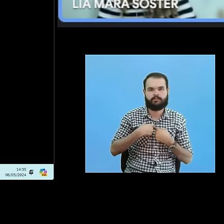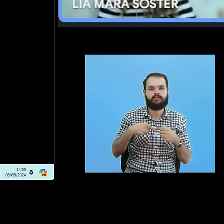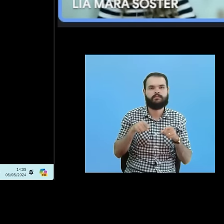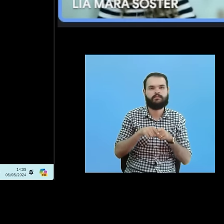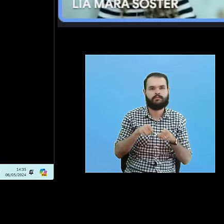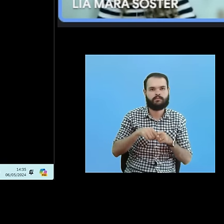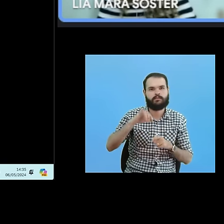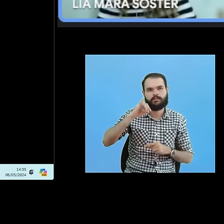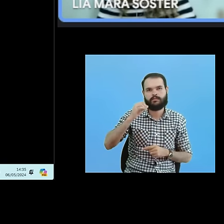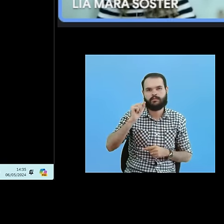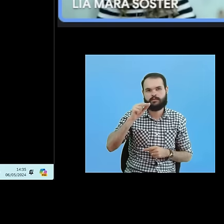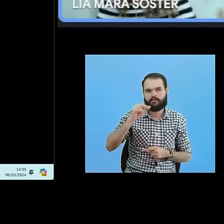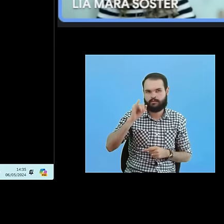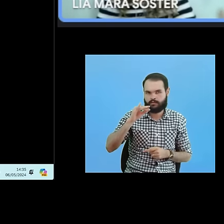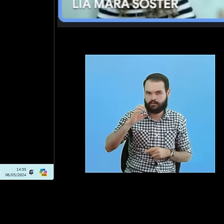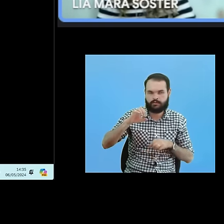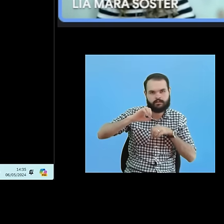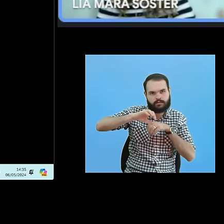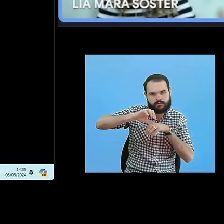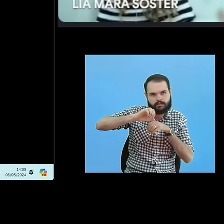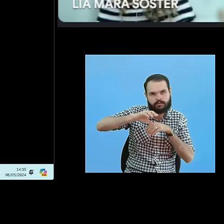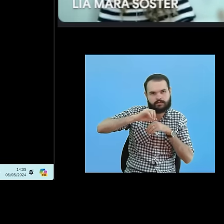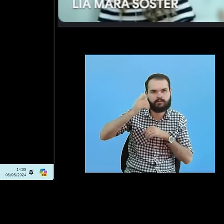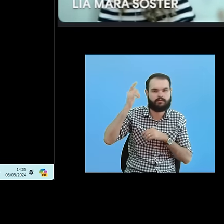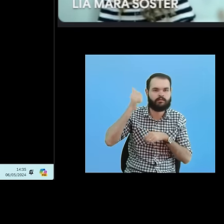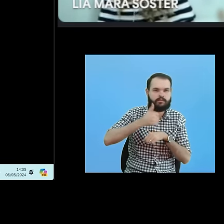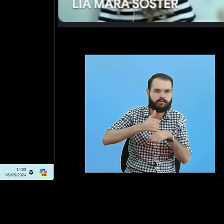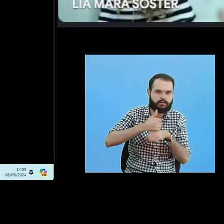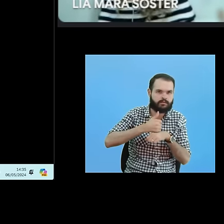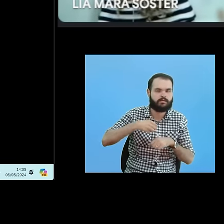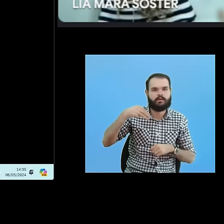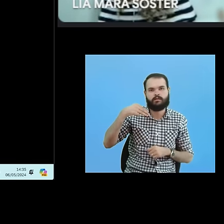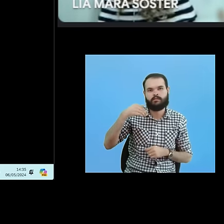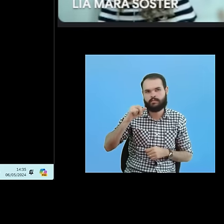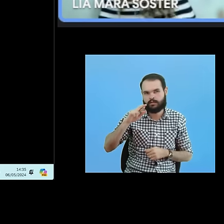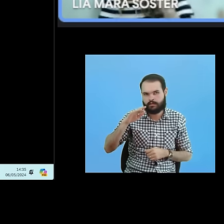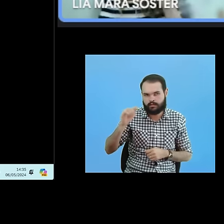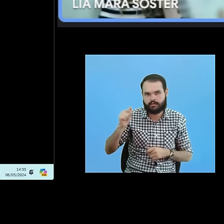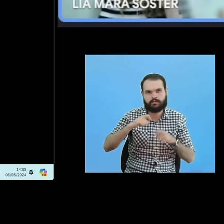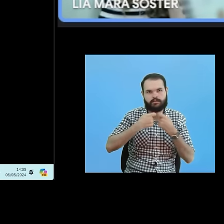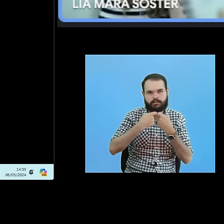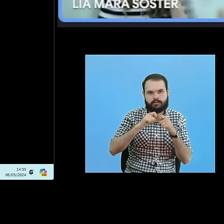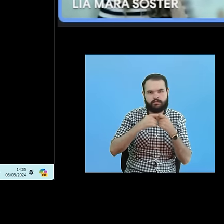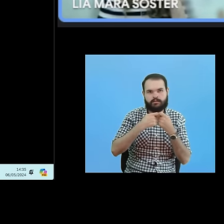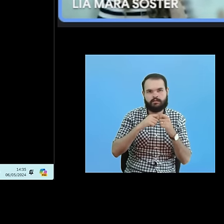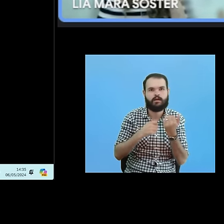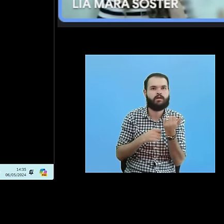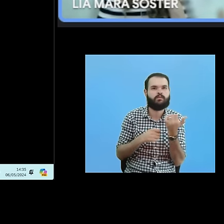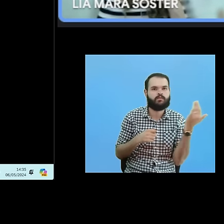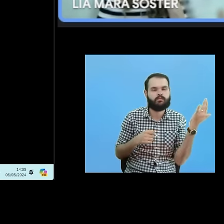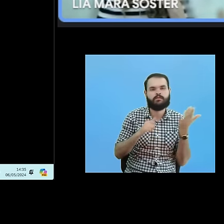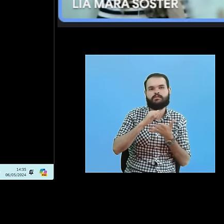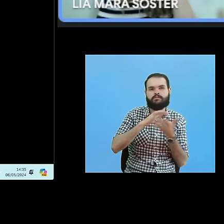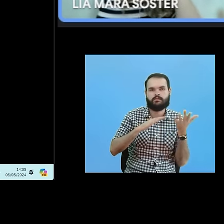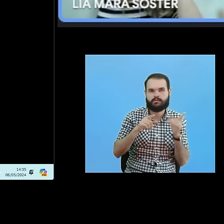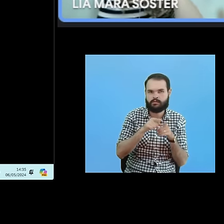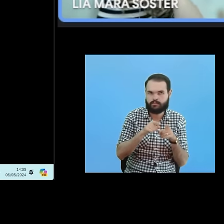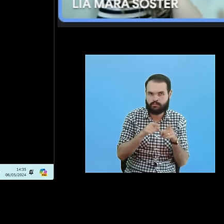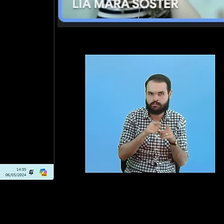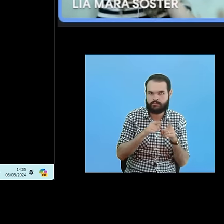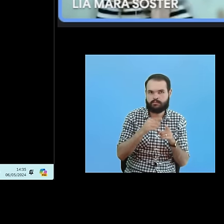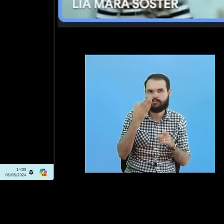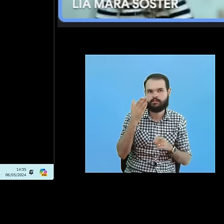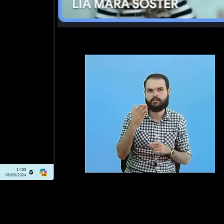Jane ensinando também outra profissional ali do grupo, a Maria fazendo crochê, algumas atividades, né? A